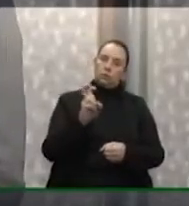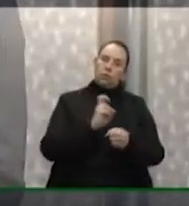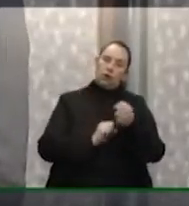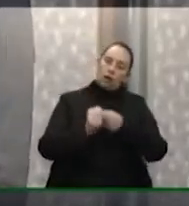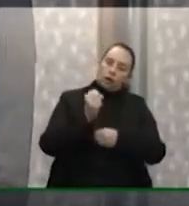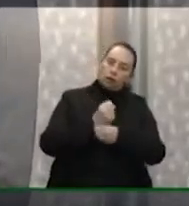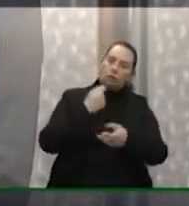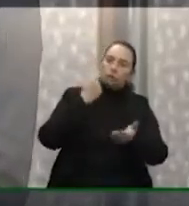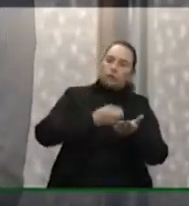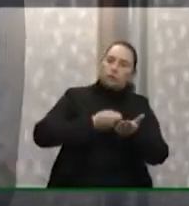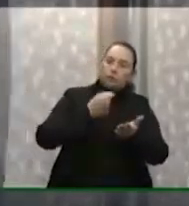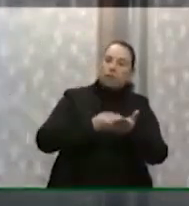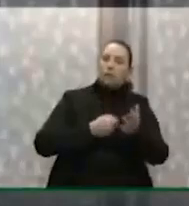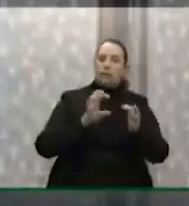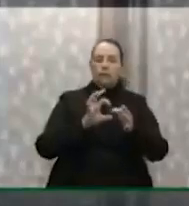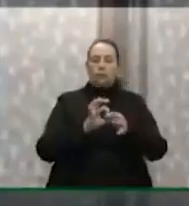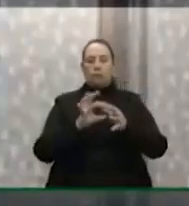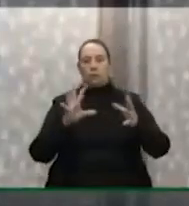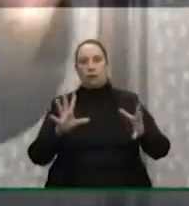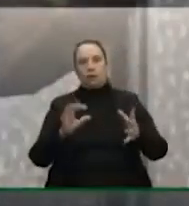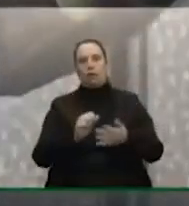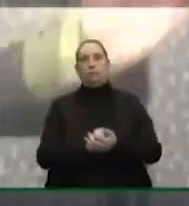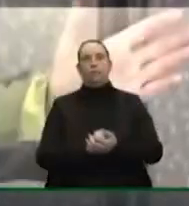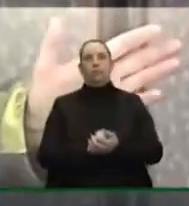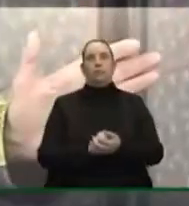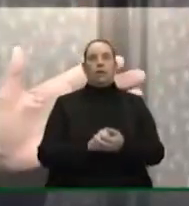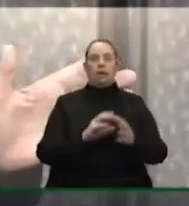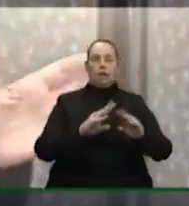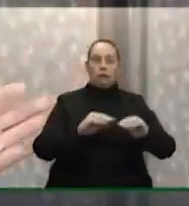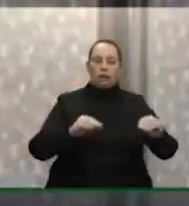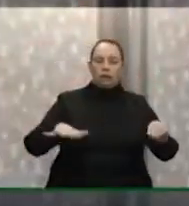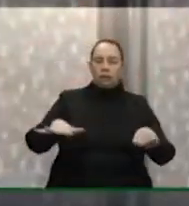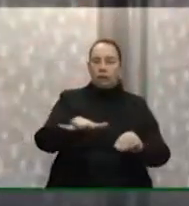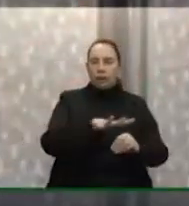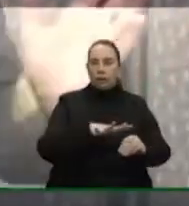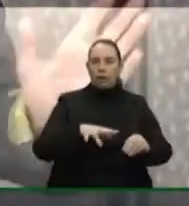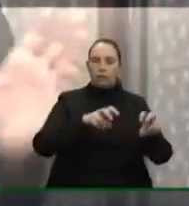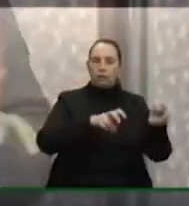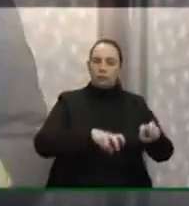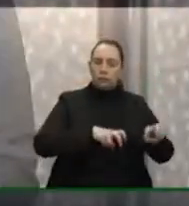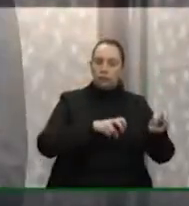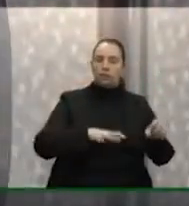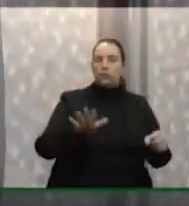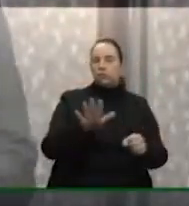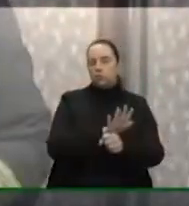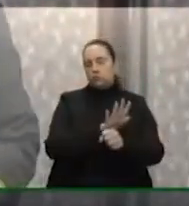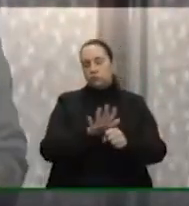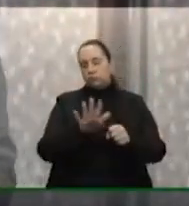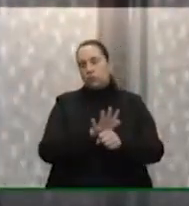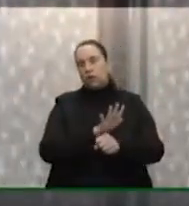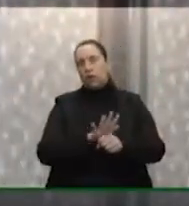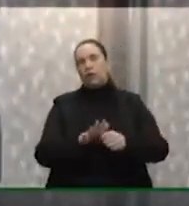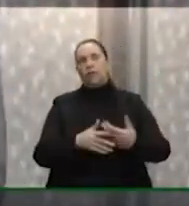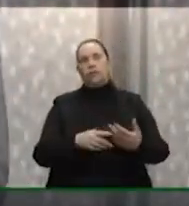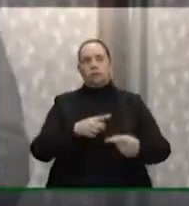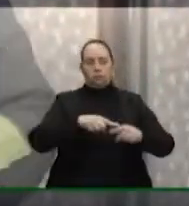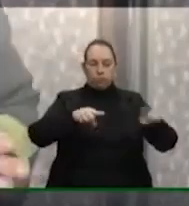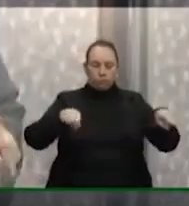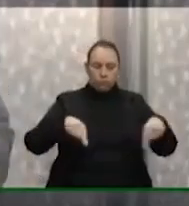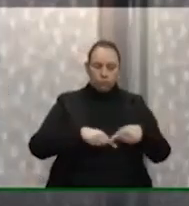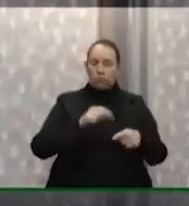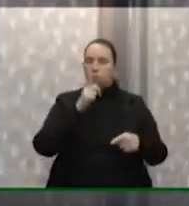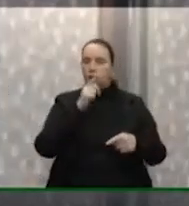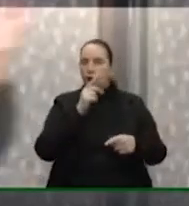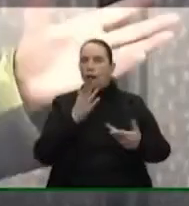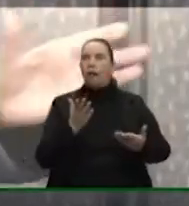autorizar aterros sanitários nas fazendas fazendas cheias de poos artesianos de